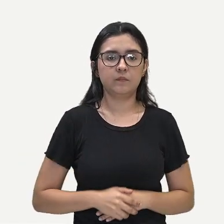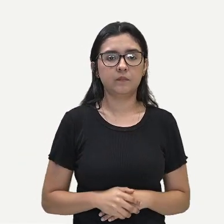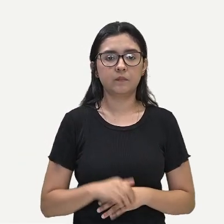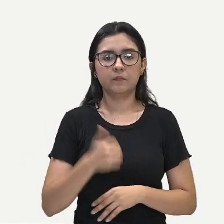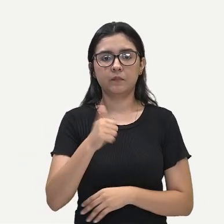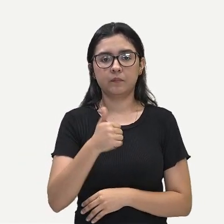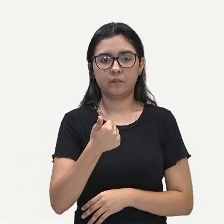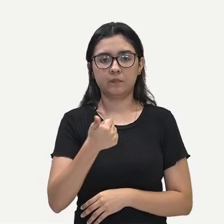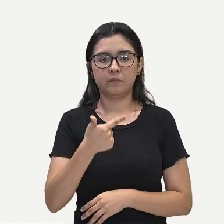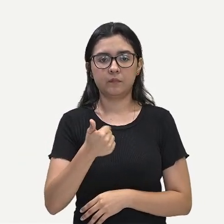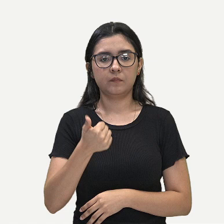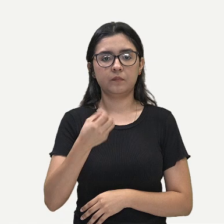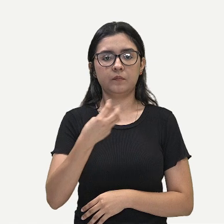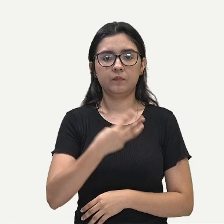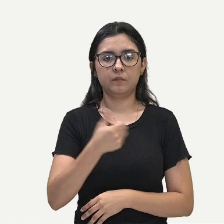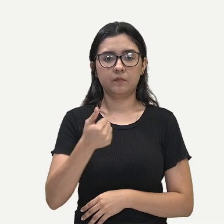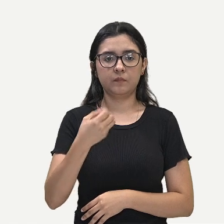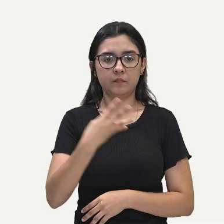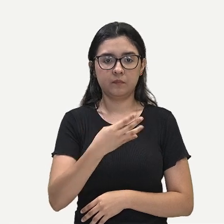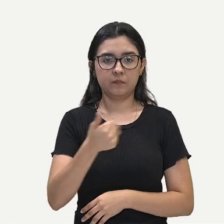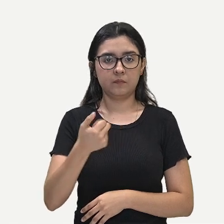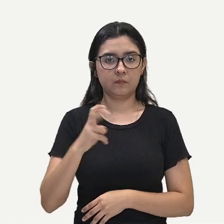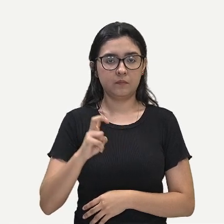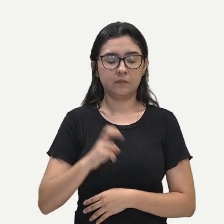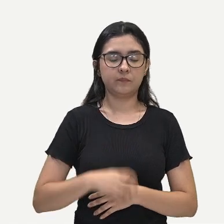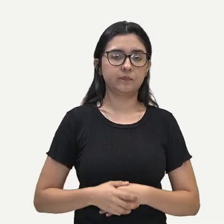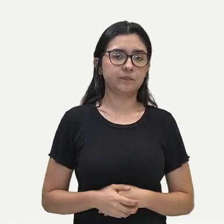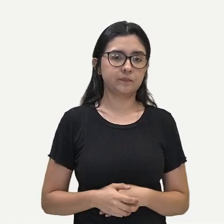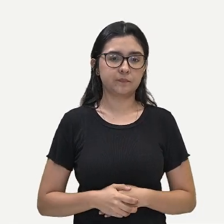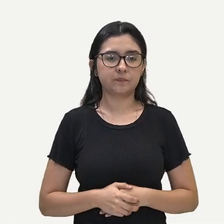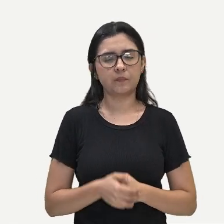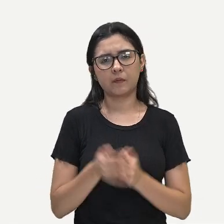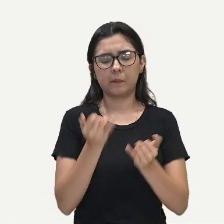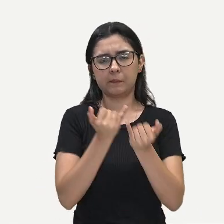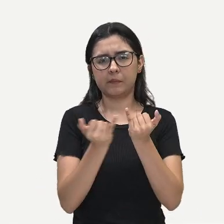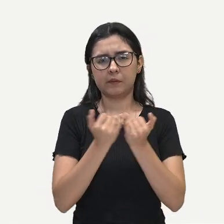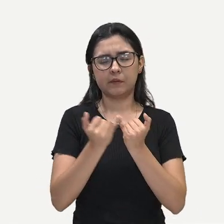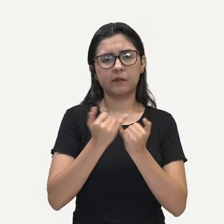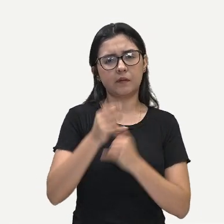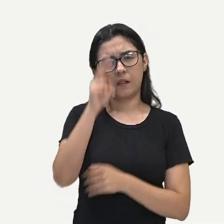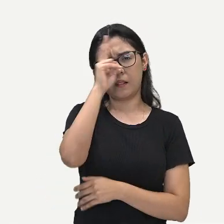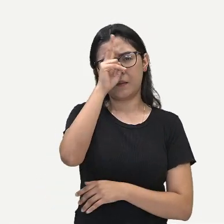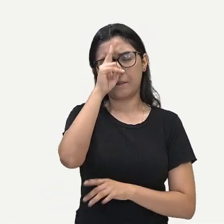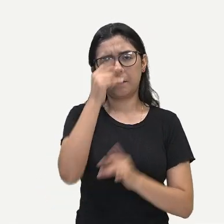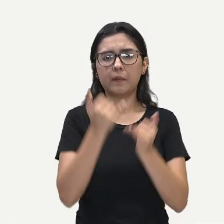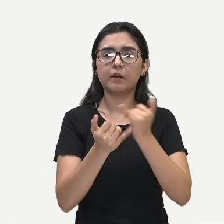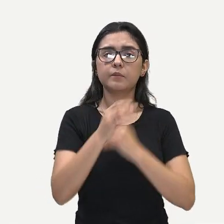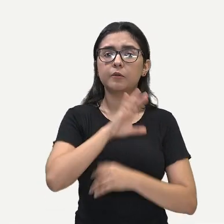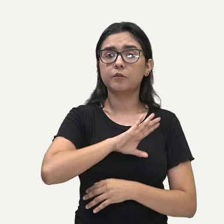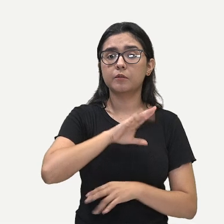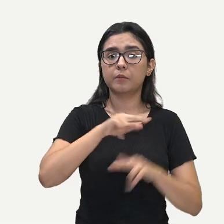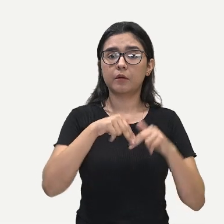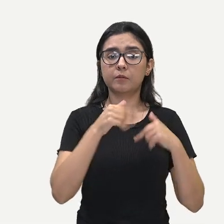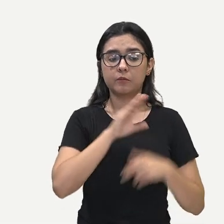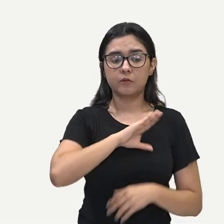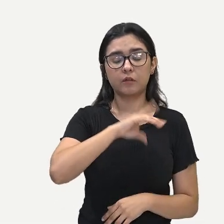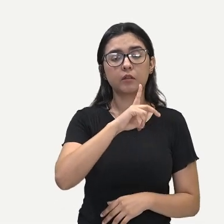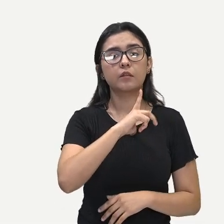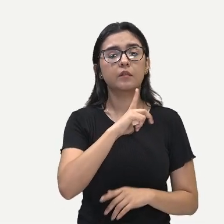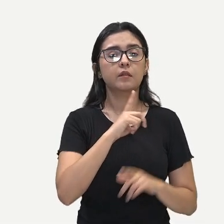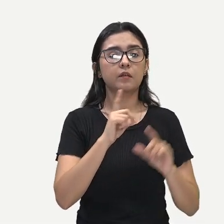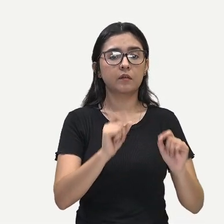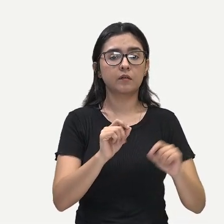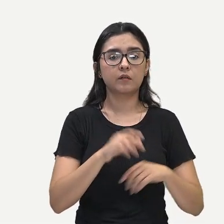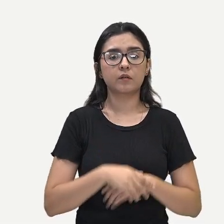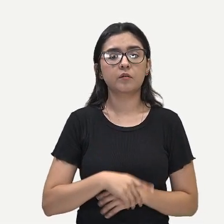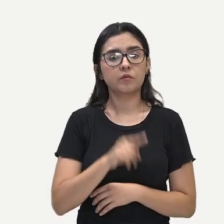12, 13, 14, 15. Aqui é parecido, lembra um pouquinho o português? Porque no português nós temos a presença do